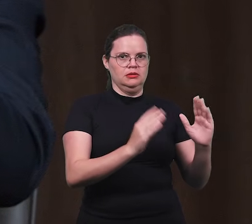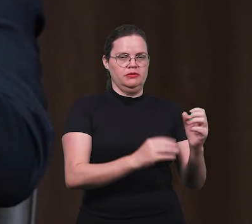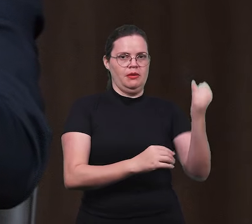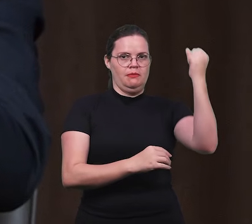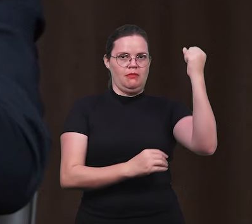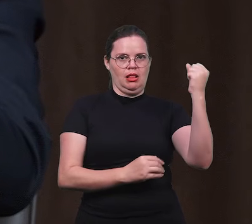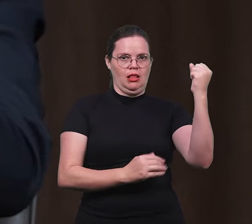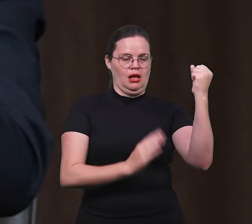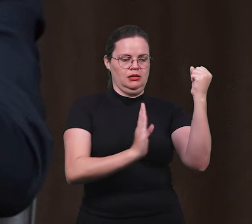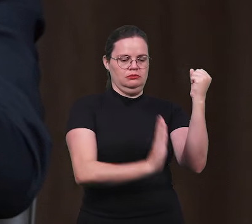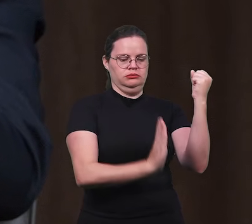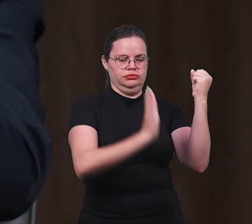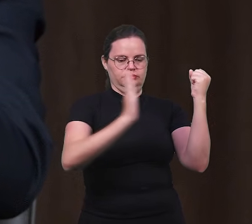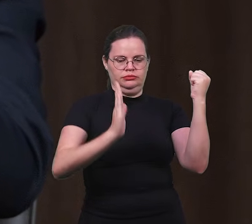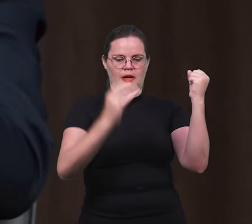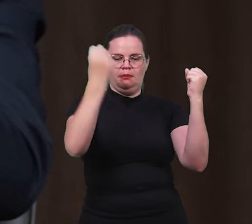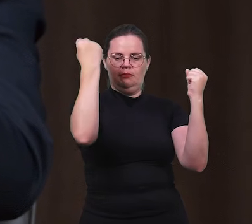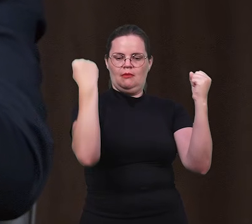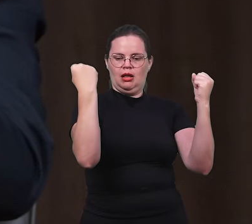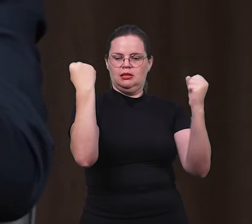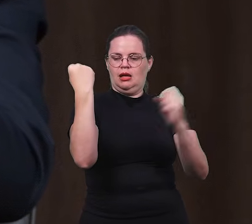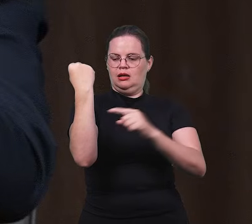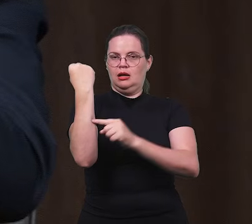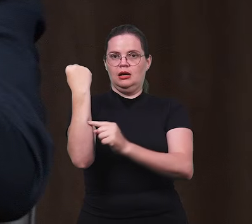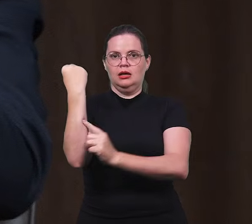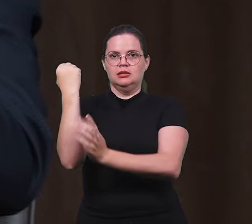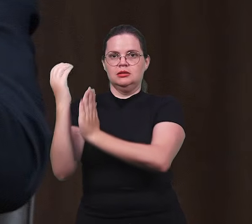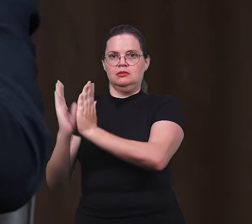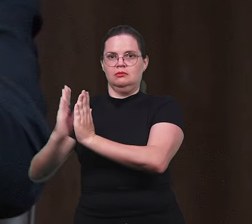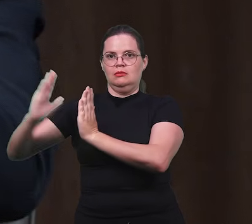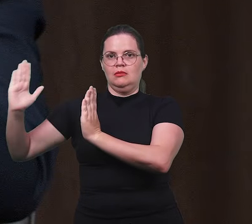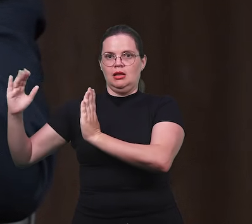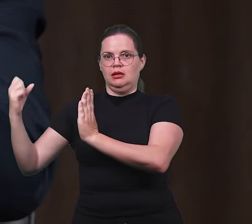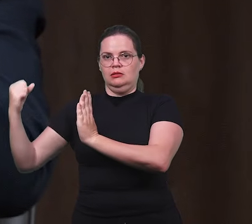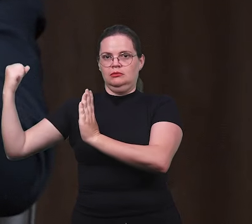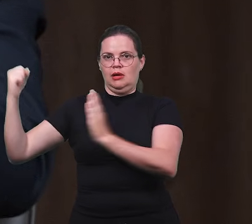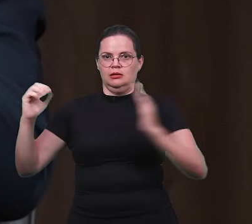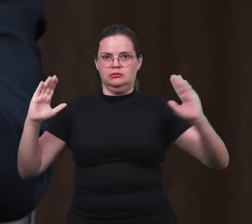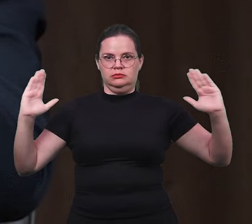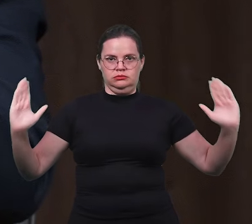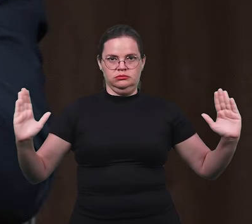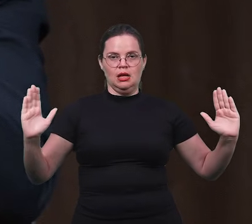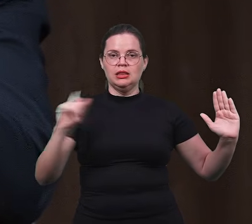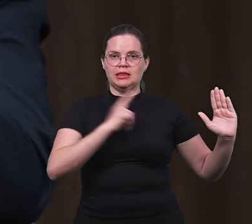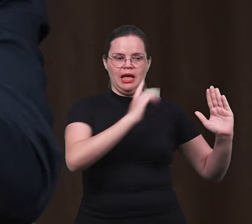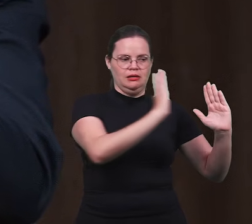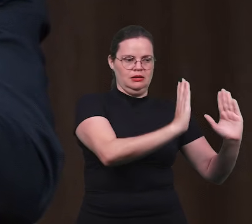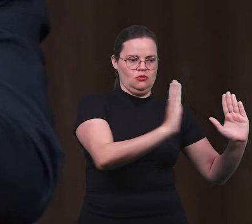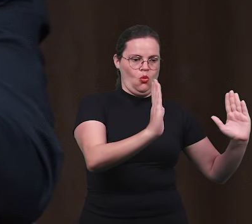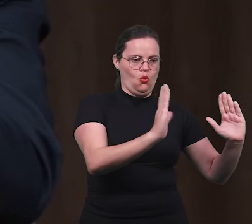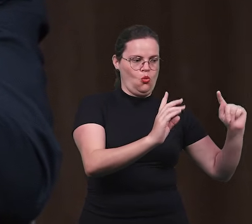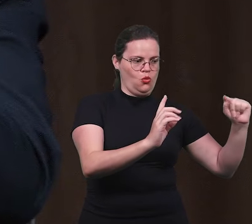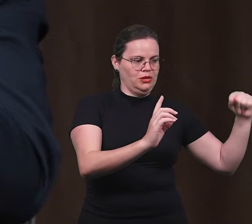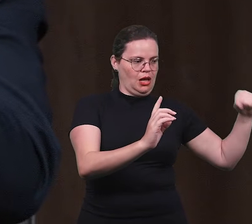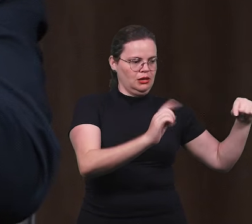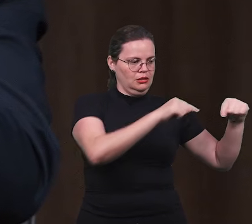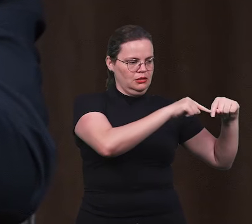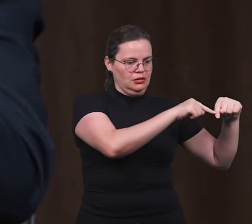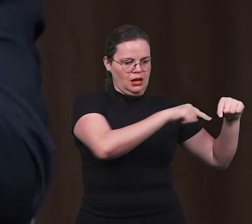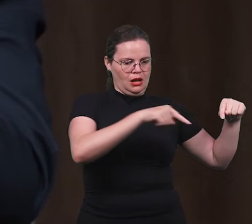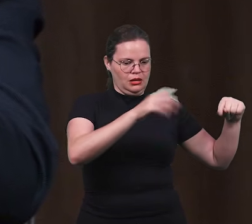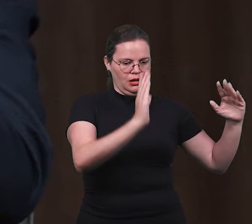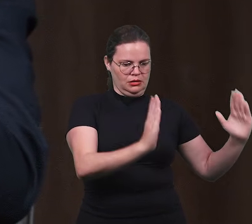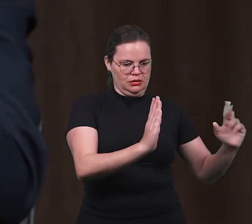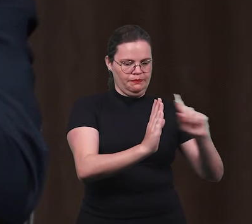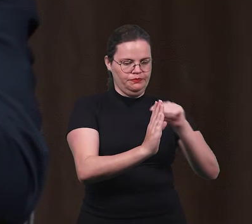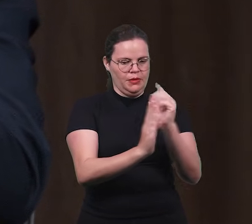entre as Os pés, né? parreiras, Sim, as as parreiras. parreiras, que são as videiras, né? Sim, sim. Por que essa distância? Porque você